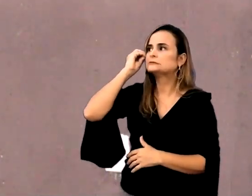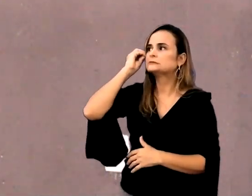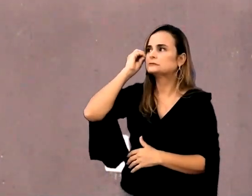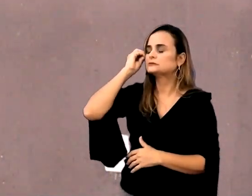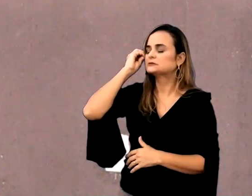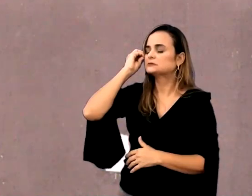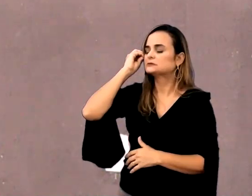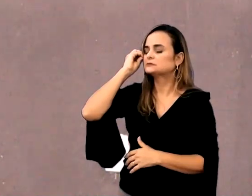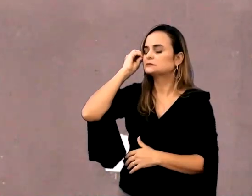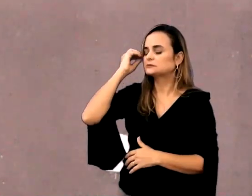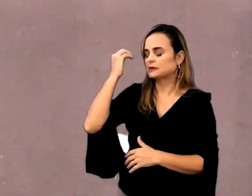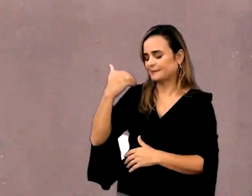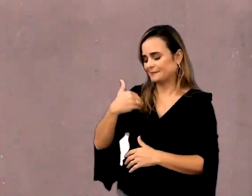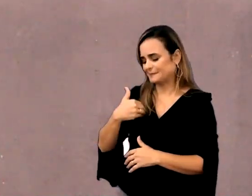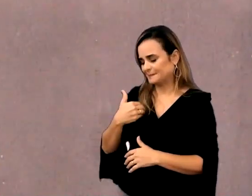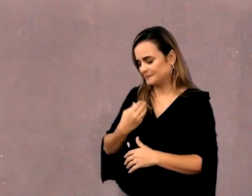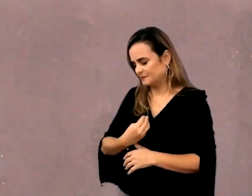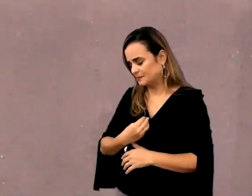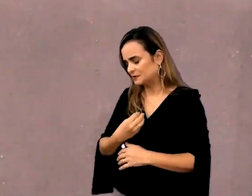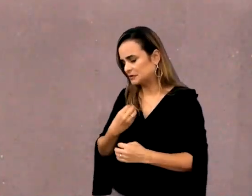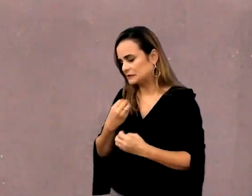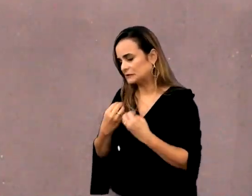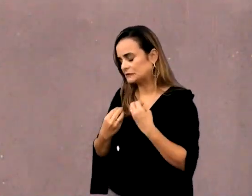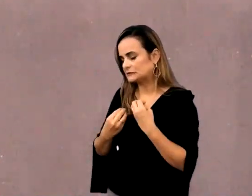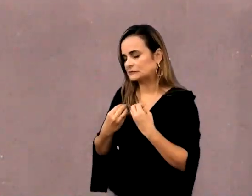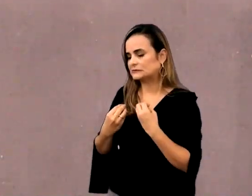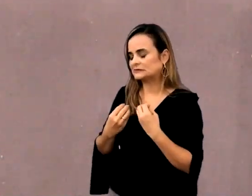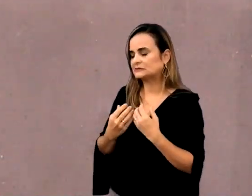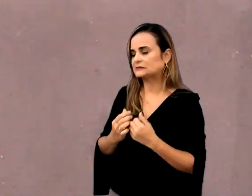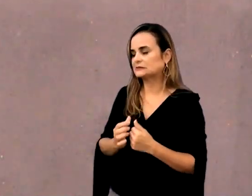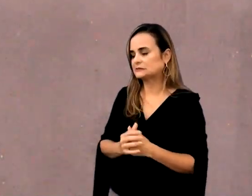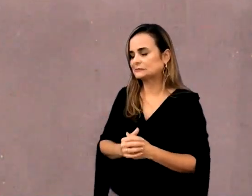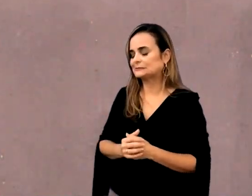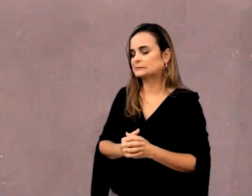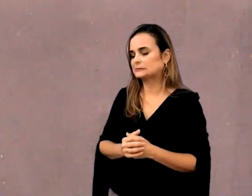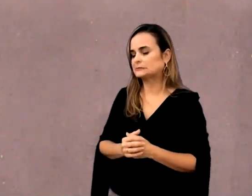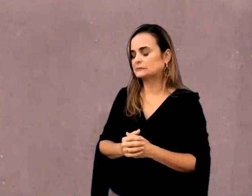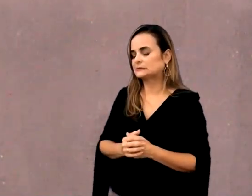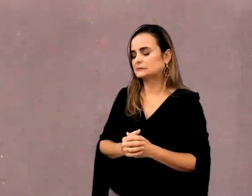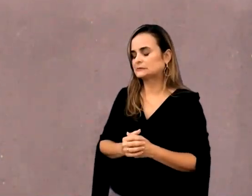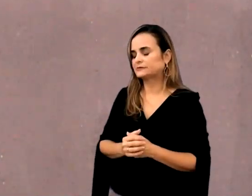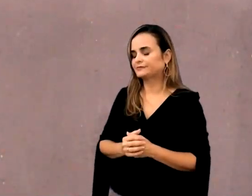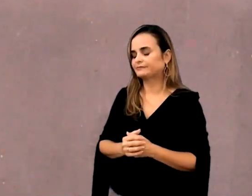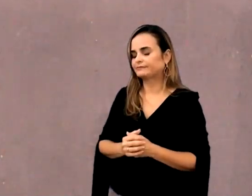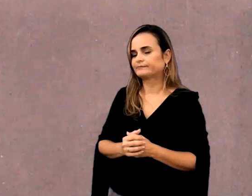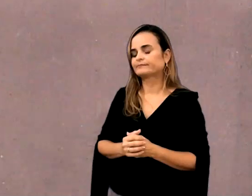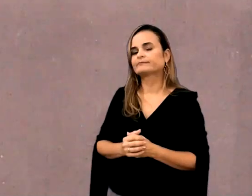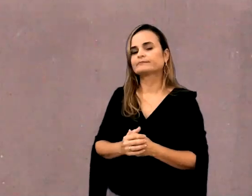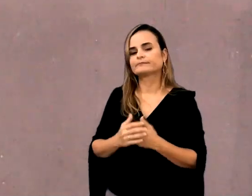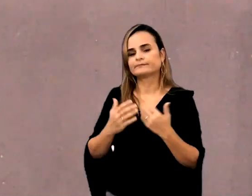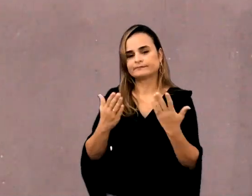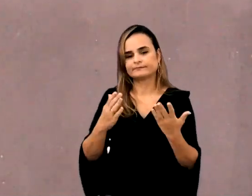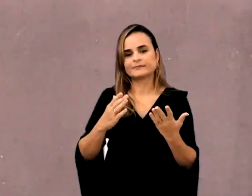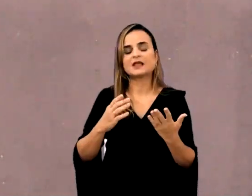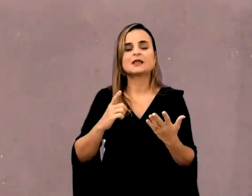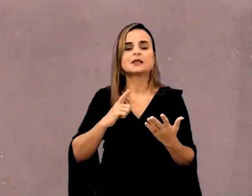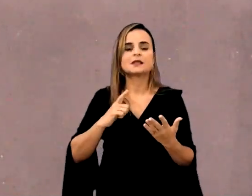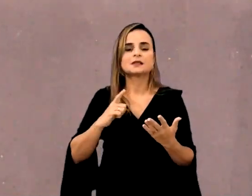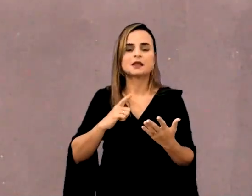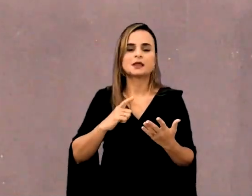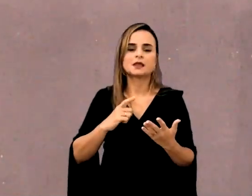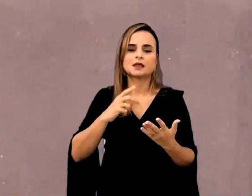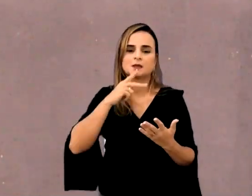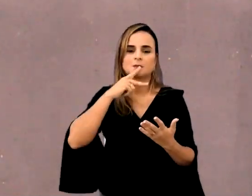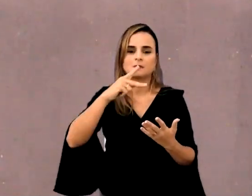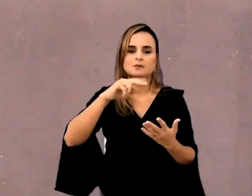a nossa situação em que nós estamos. Se eu não me engano, é lá o profeta Joel que